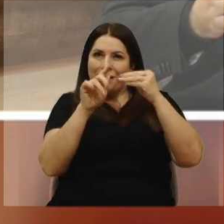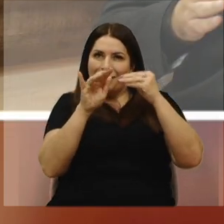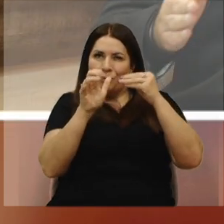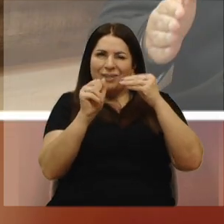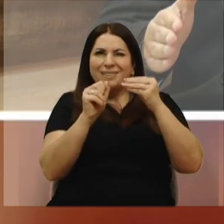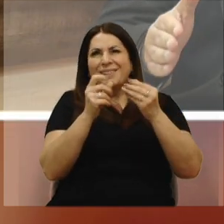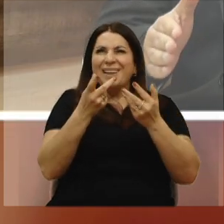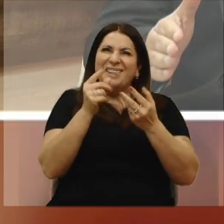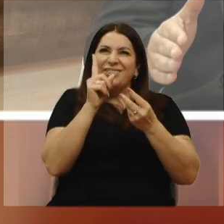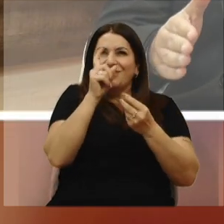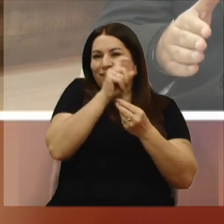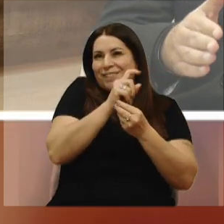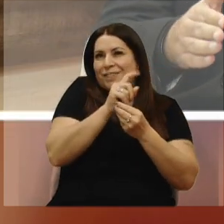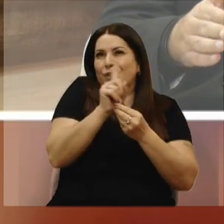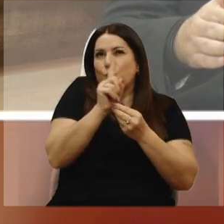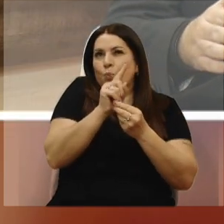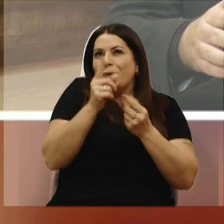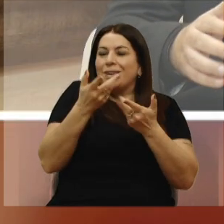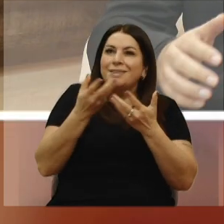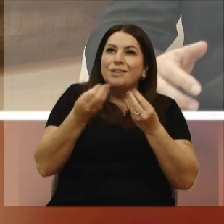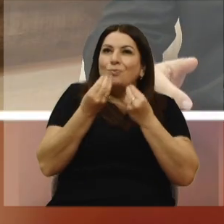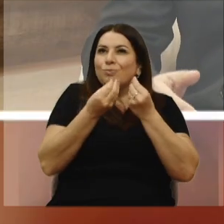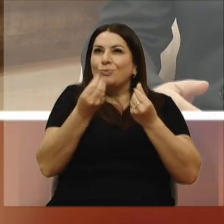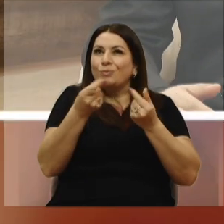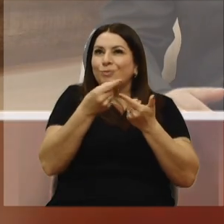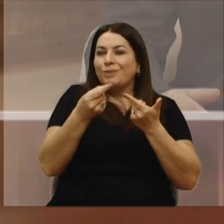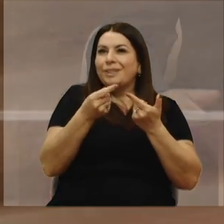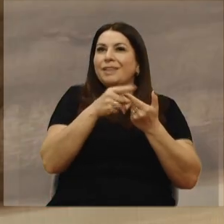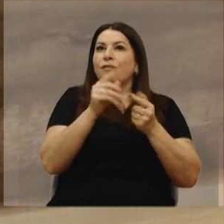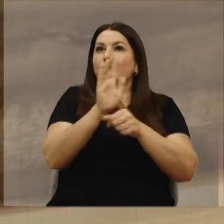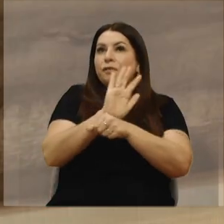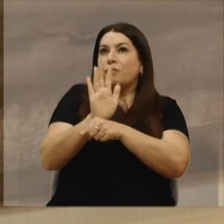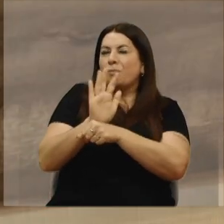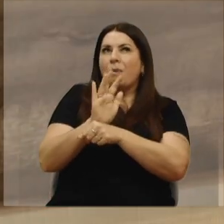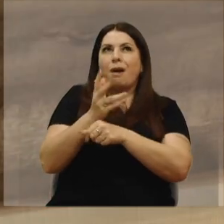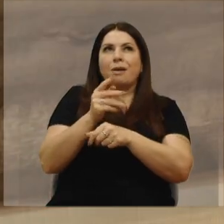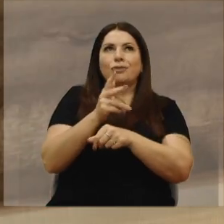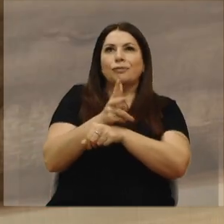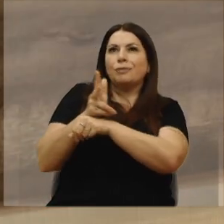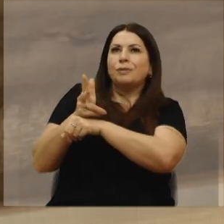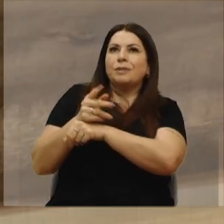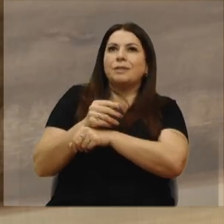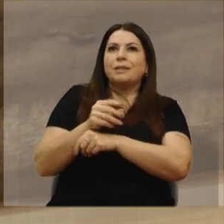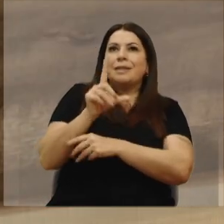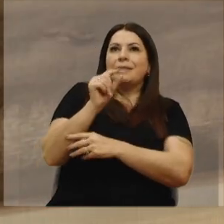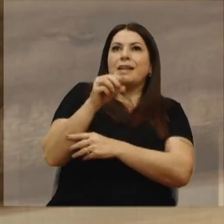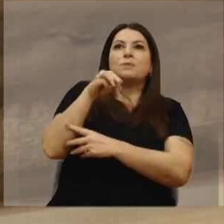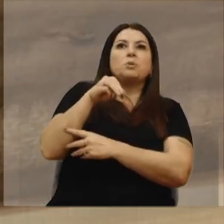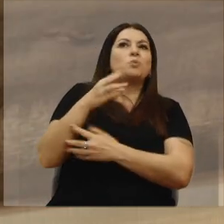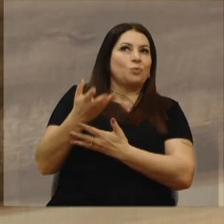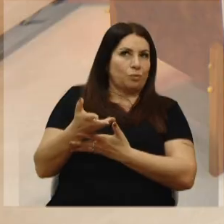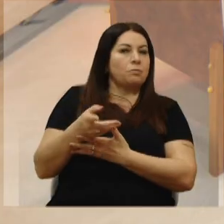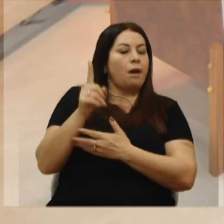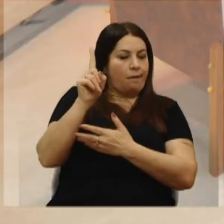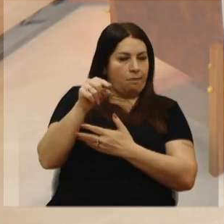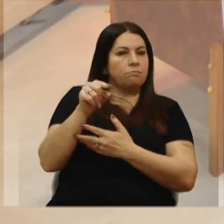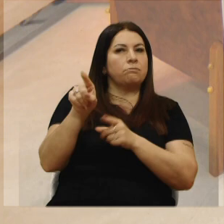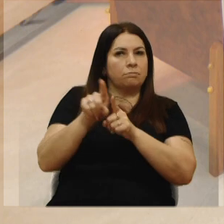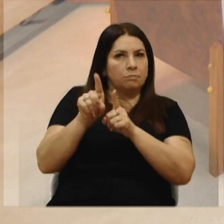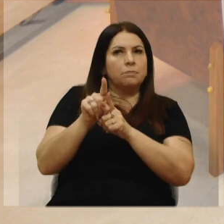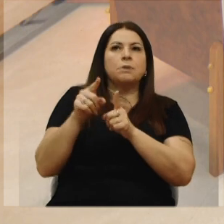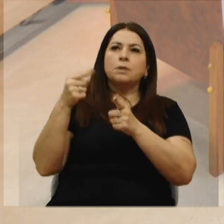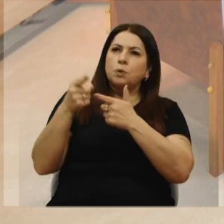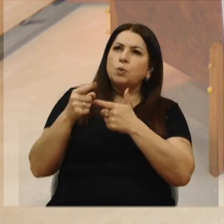vezes até um tanto precárias, mas elas não são tão curtas. Nós estamos falando ali de filmagens, às vezes, beirando 10 minutos. Exatamente,